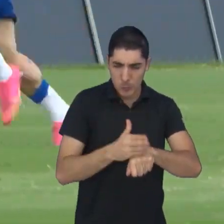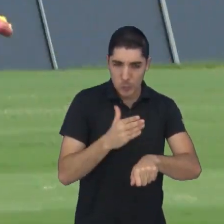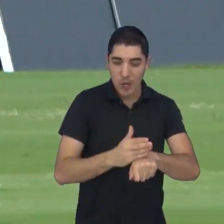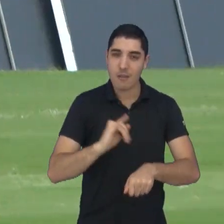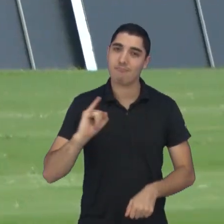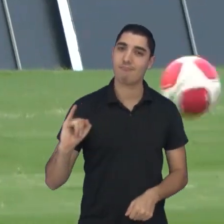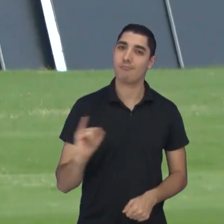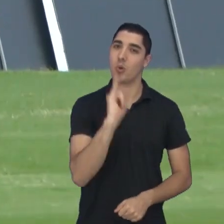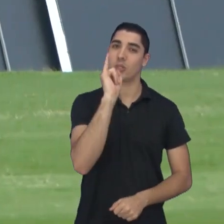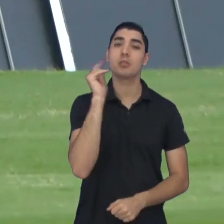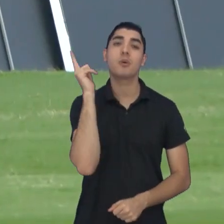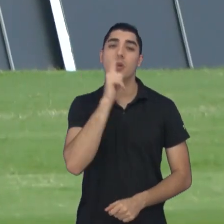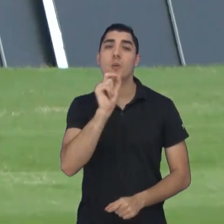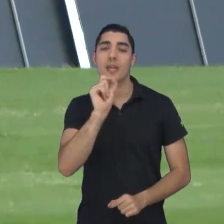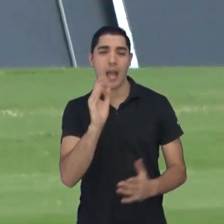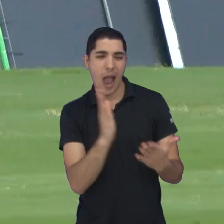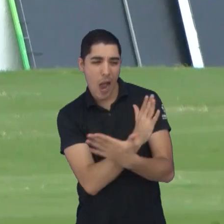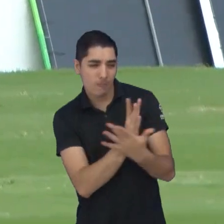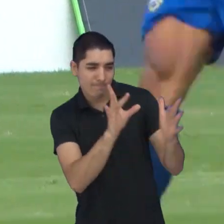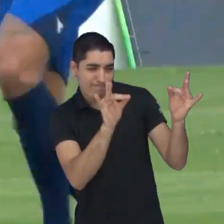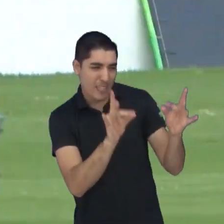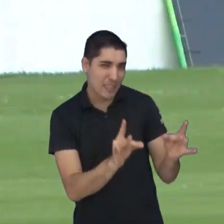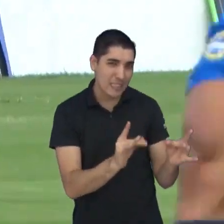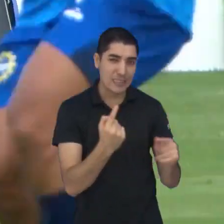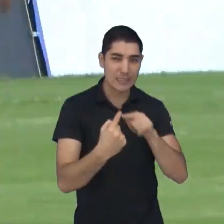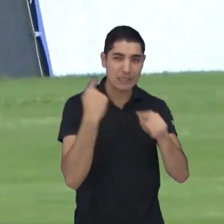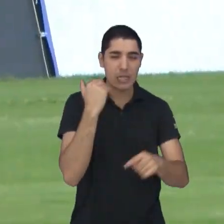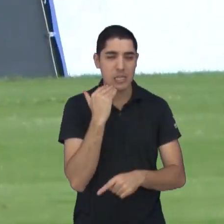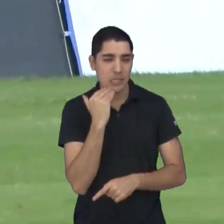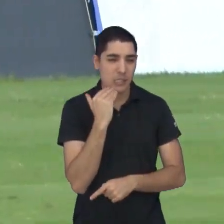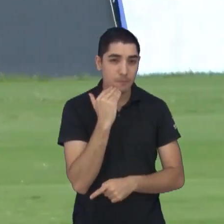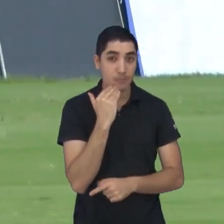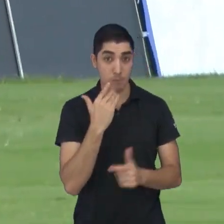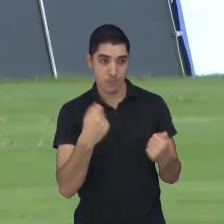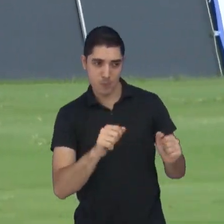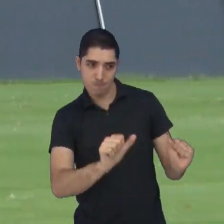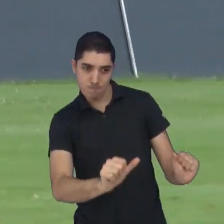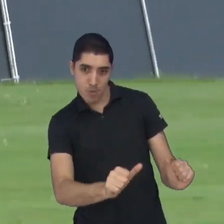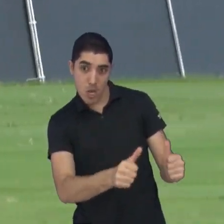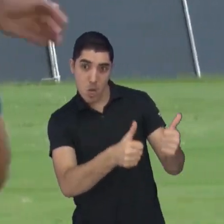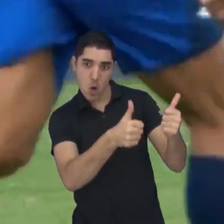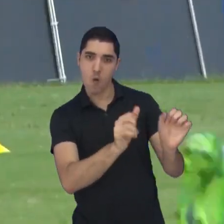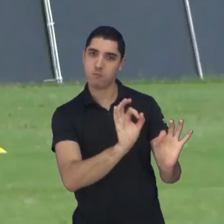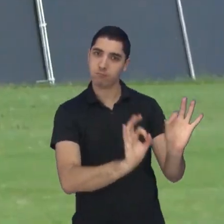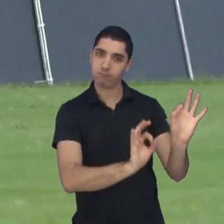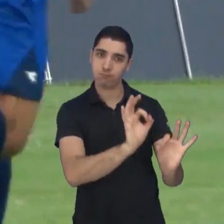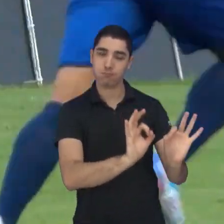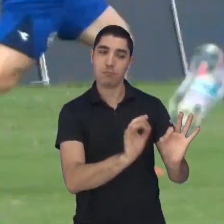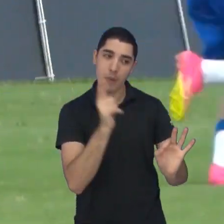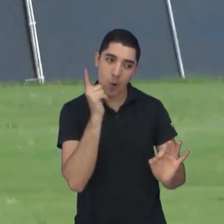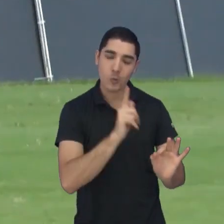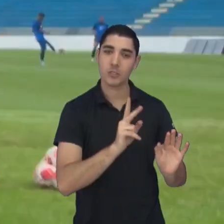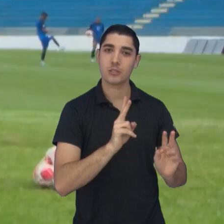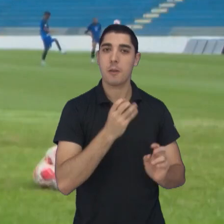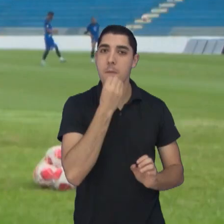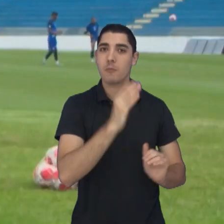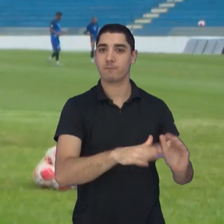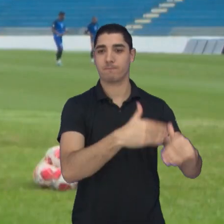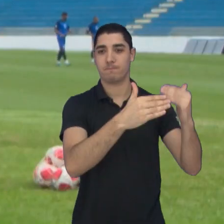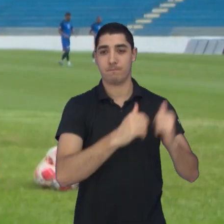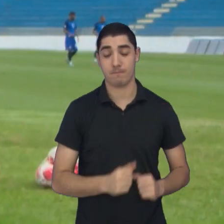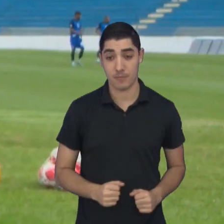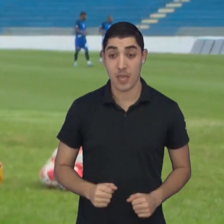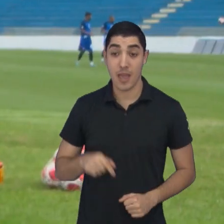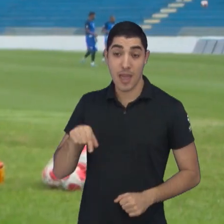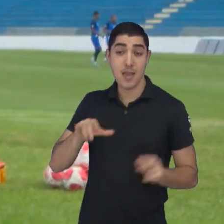para arrumar alguns detalhes e deixar a evolução do time dentro de campo ainda mais ensaiada. A semana